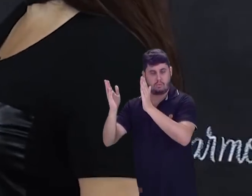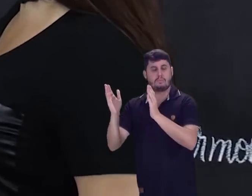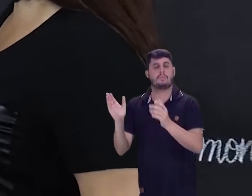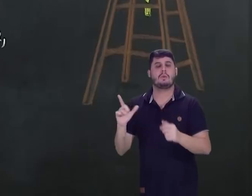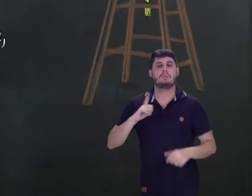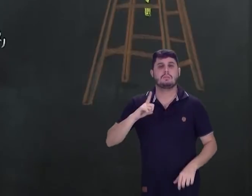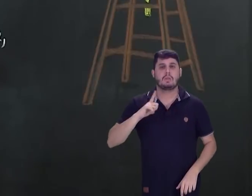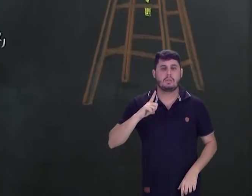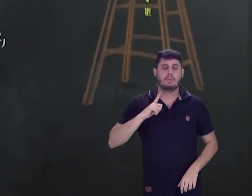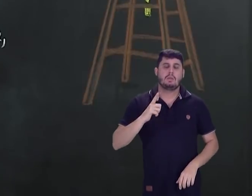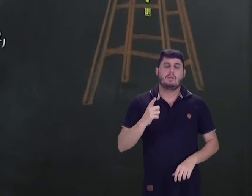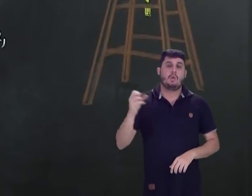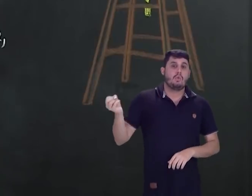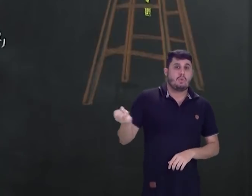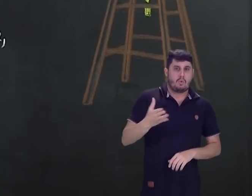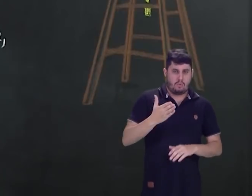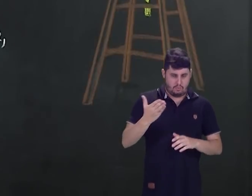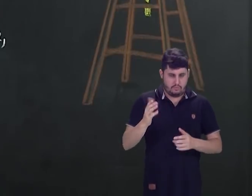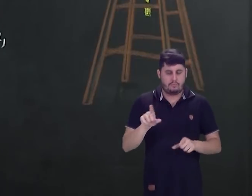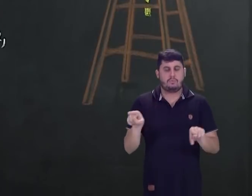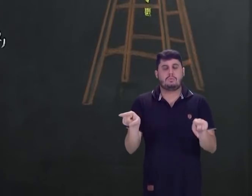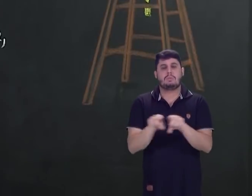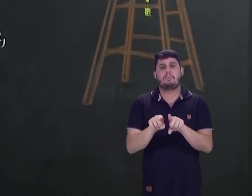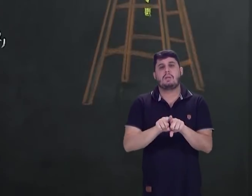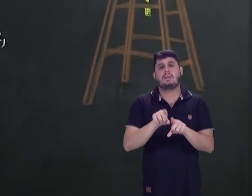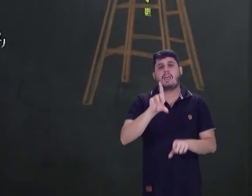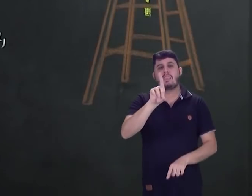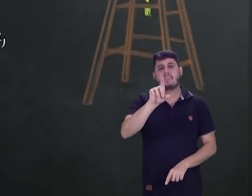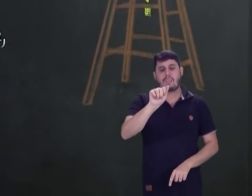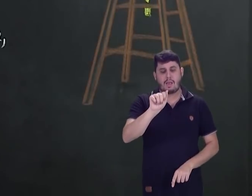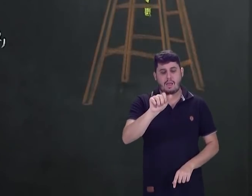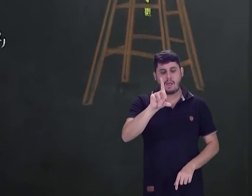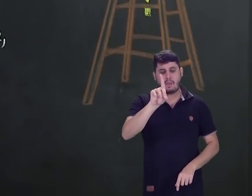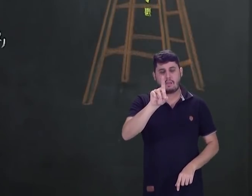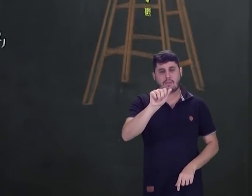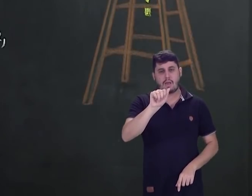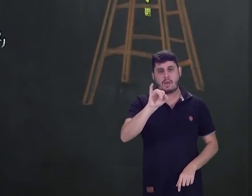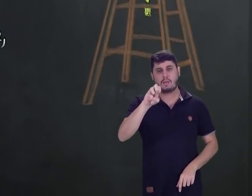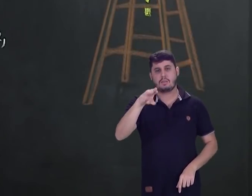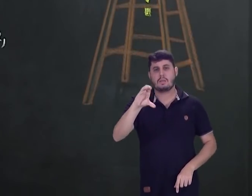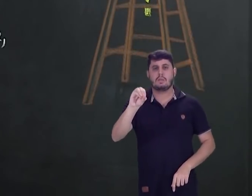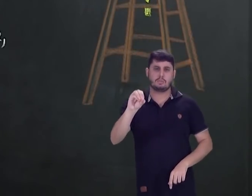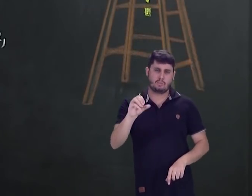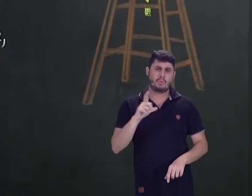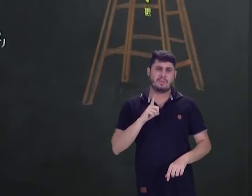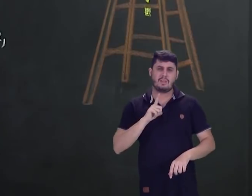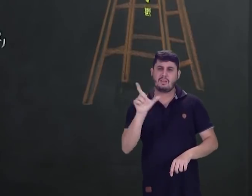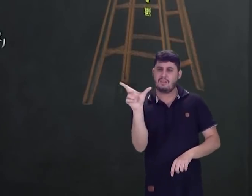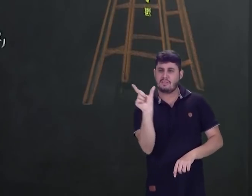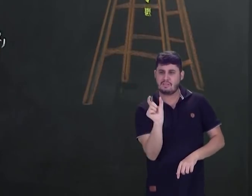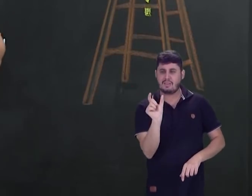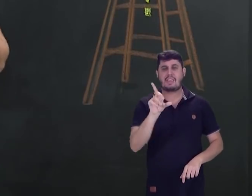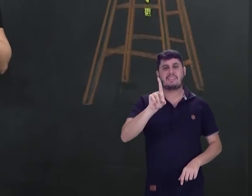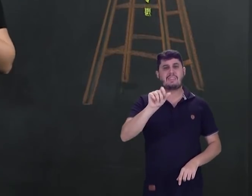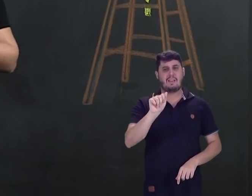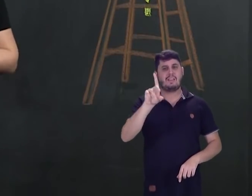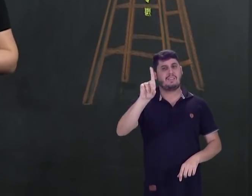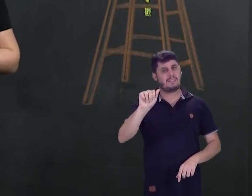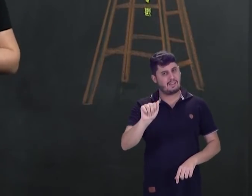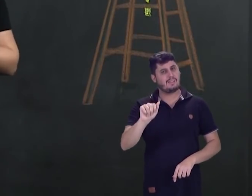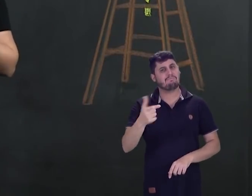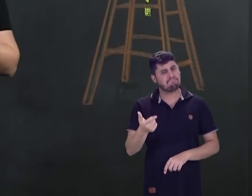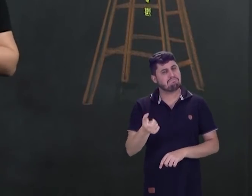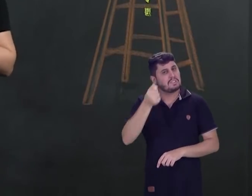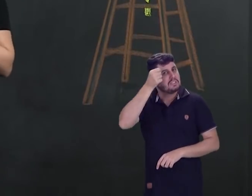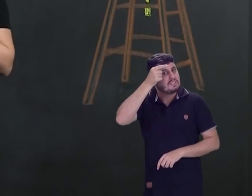o surrealismo e o abstracionismo. O dadaísmo, carinhosamente chamado de Dada, esse nome foi escolhido assim bem